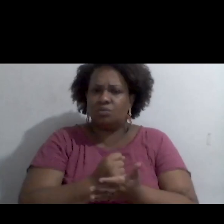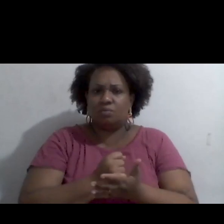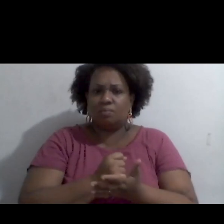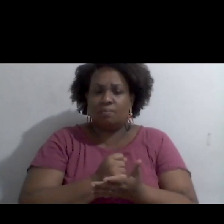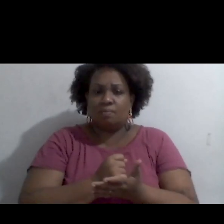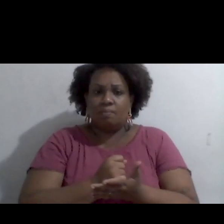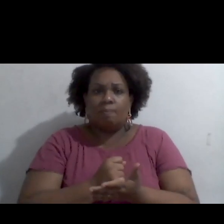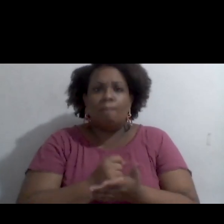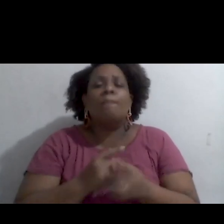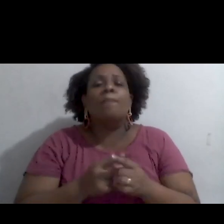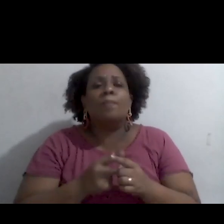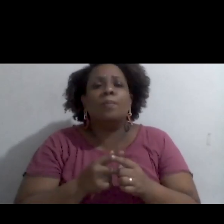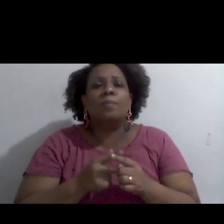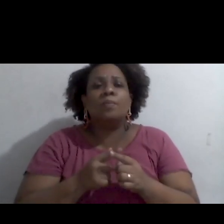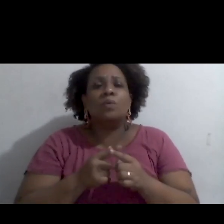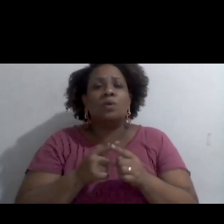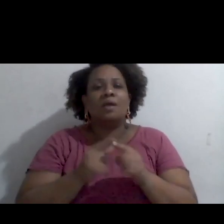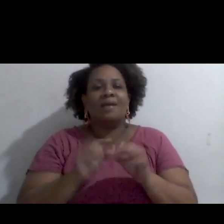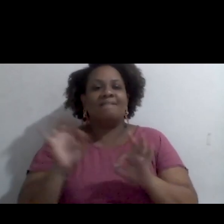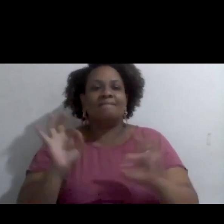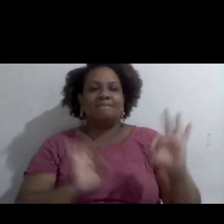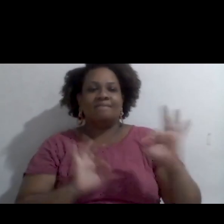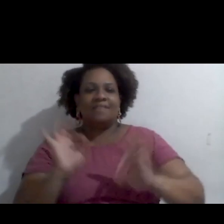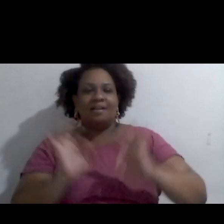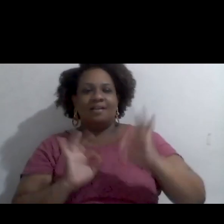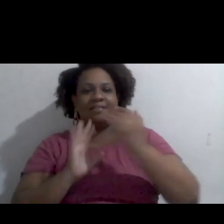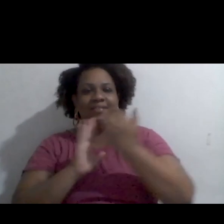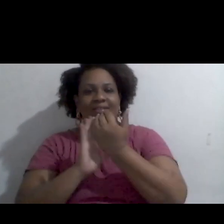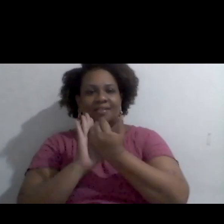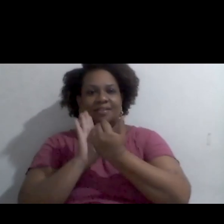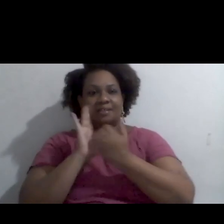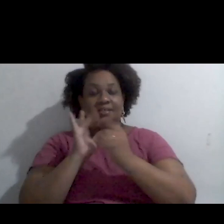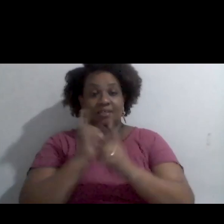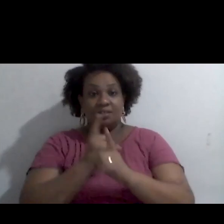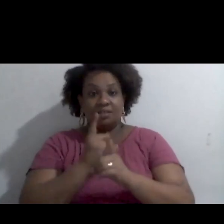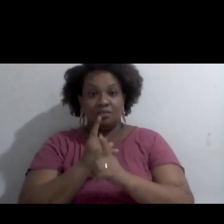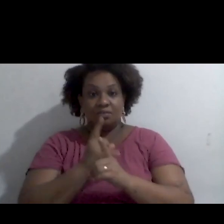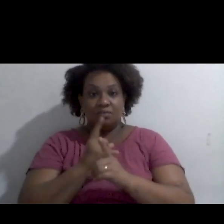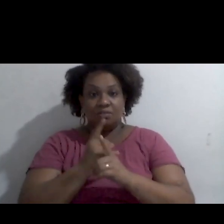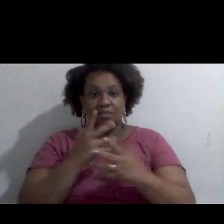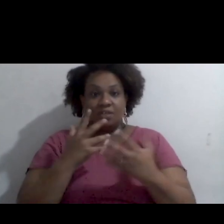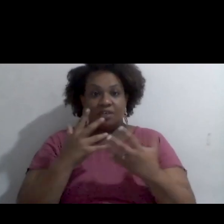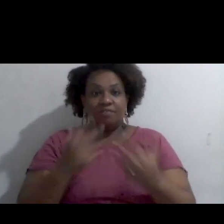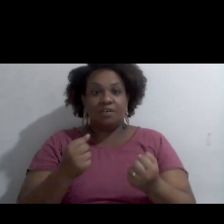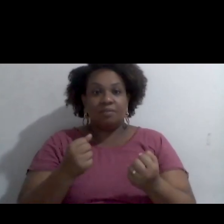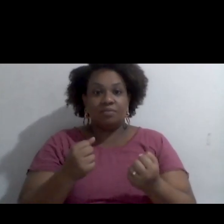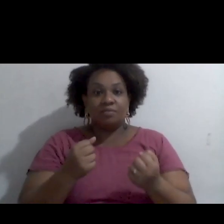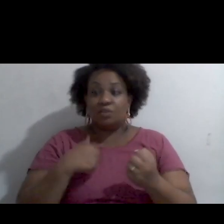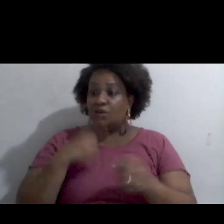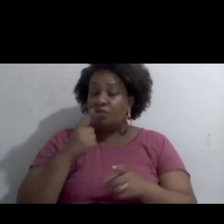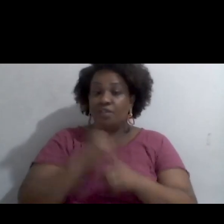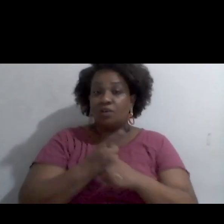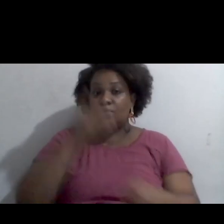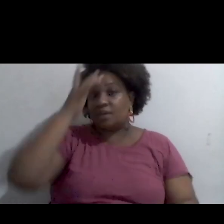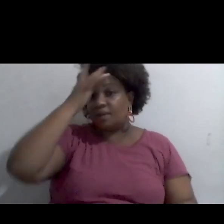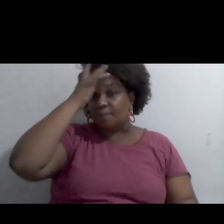quê? Porque existia o colegiado. Então, a gente se encontrava, hoje quando eu vim para cá, eu fiquei feliz. Eu falei, vou encontrar com as pessoas de